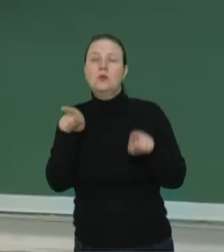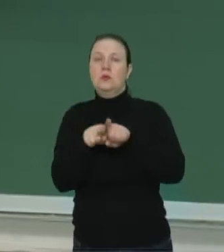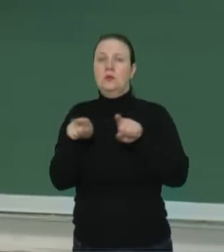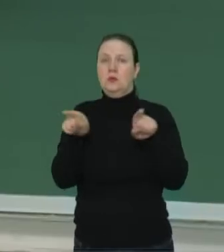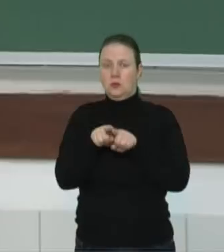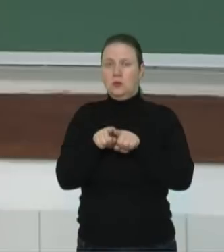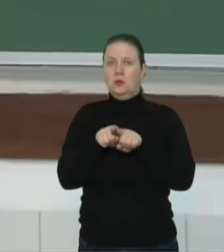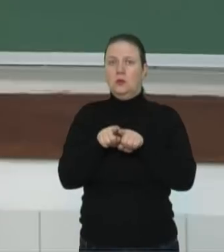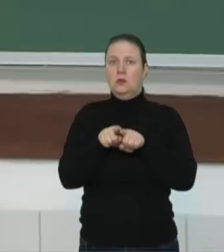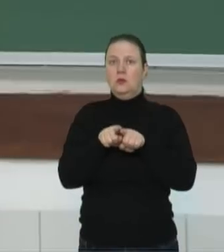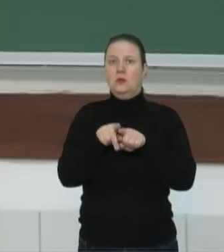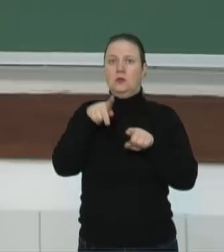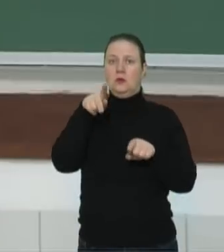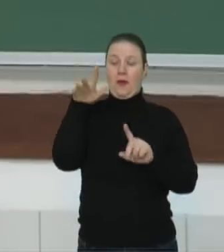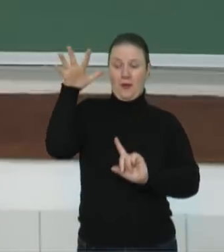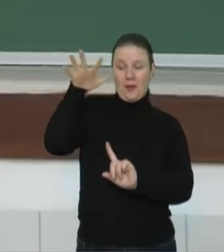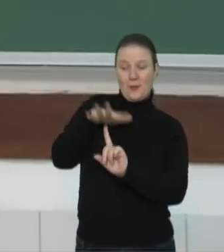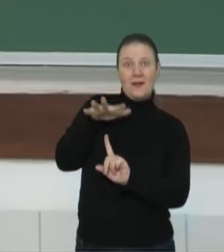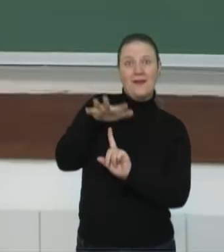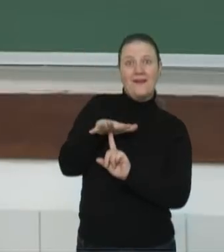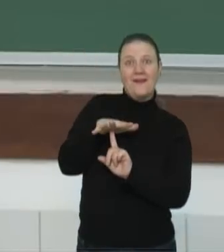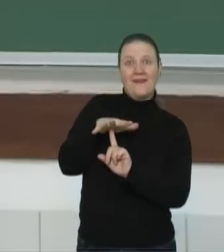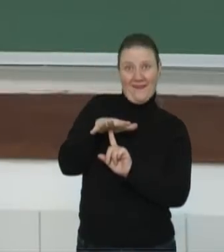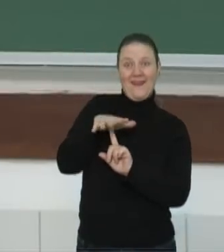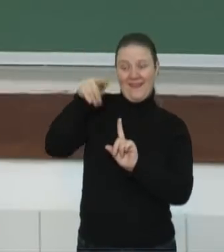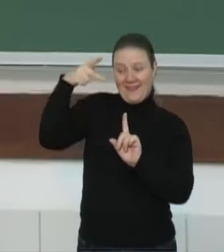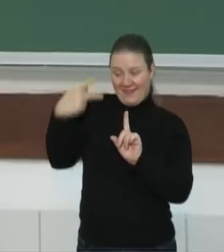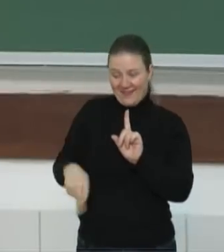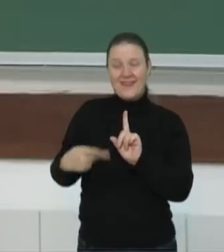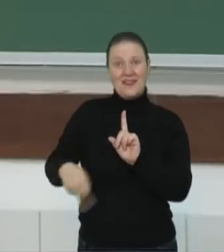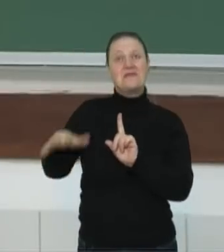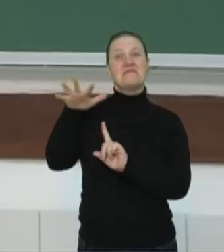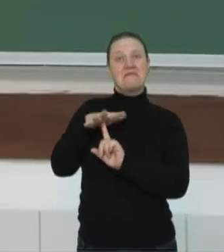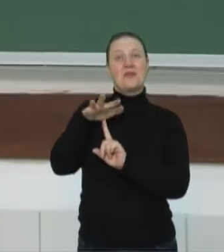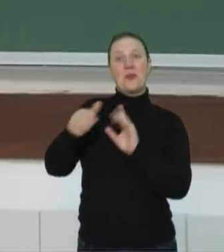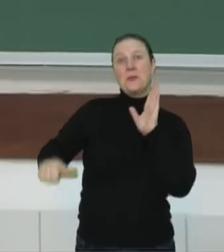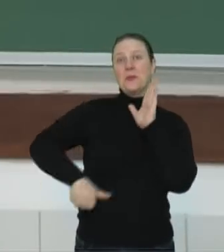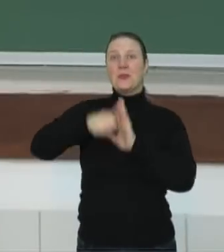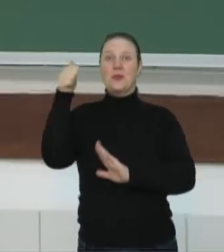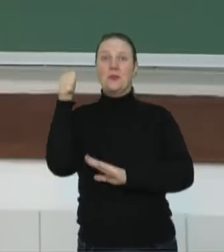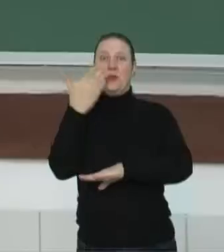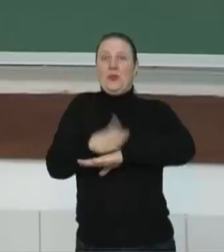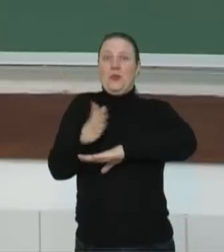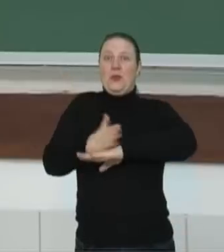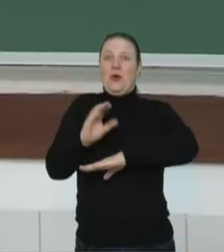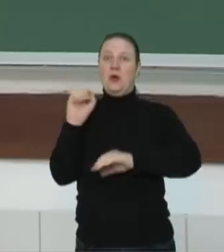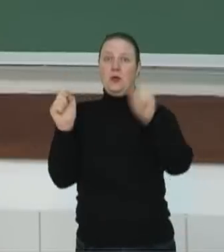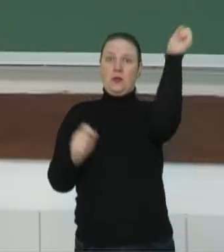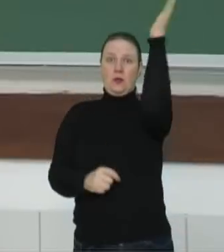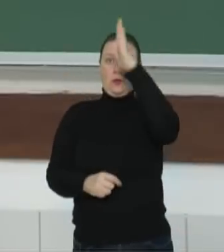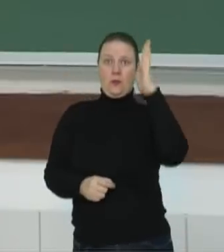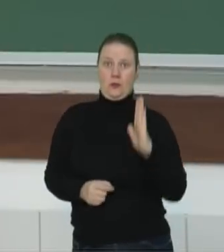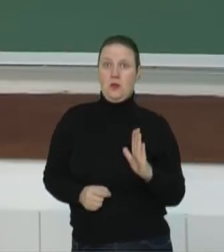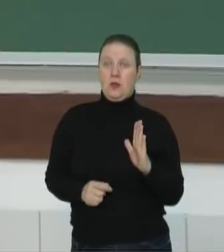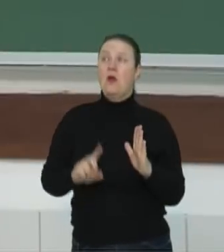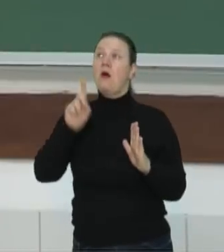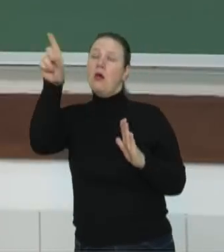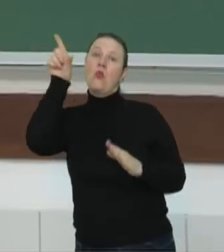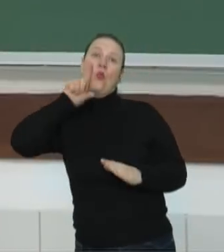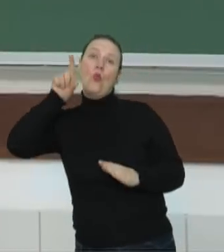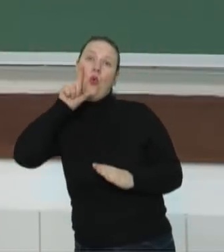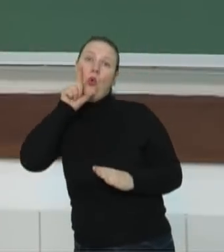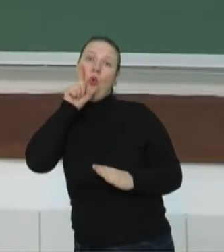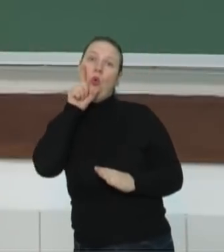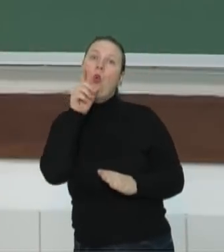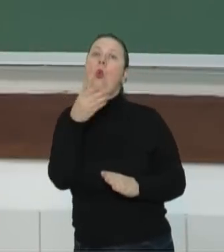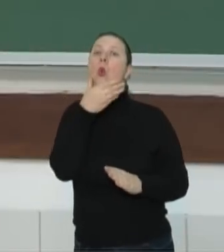é paranaense, aqui do Paraná. O primeiro jogador brasileiro, então, que atuou na NBA, na história, foi